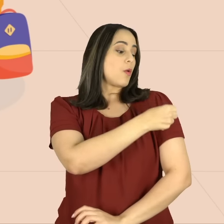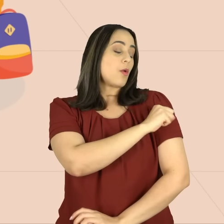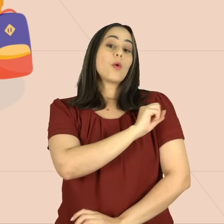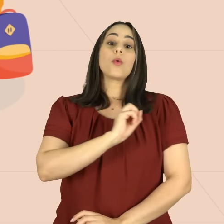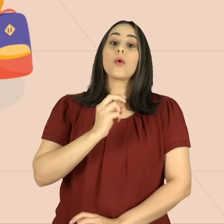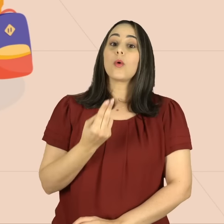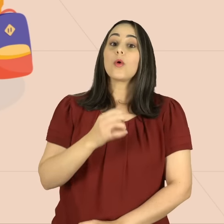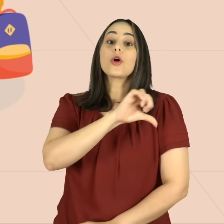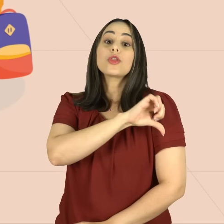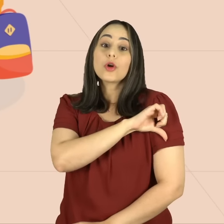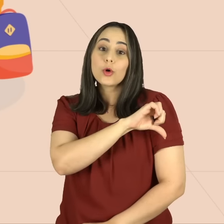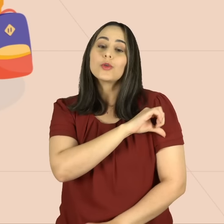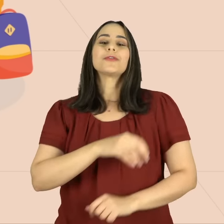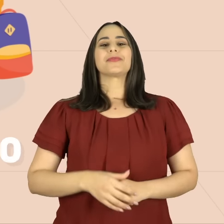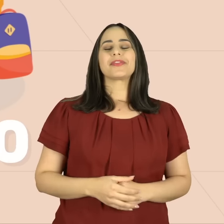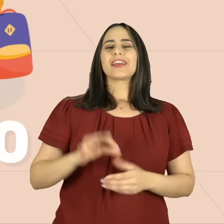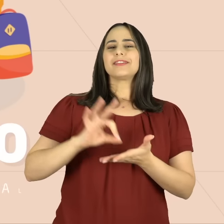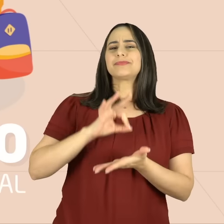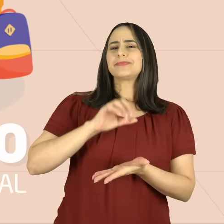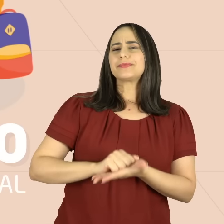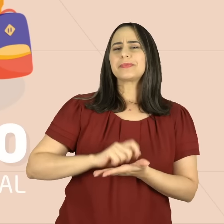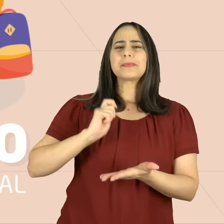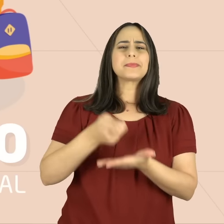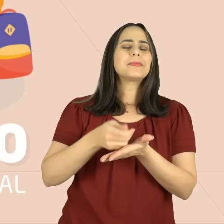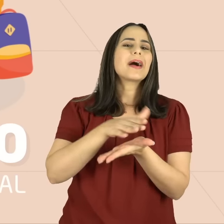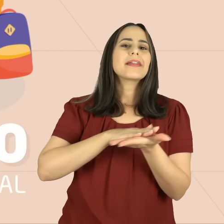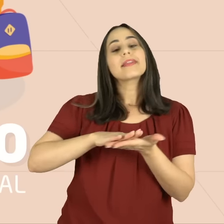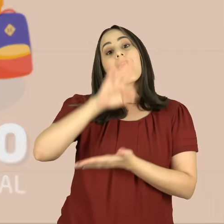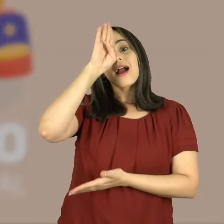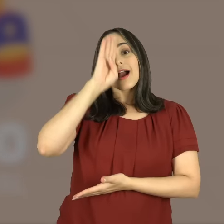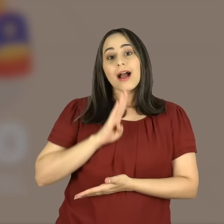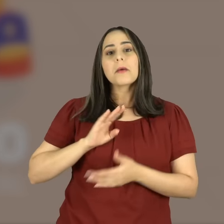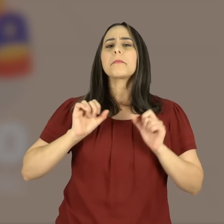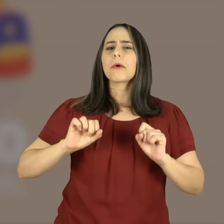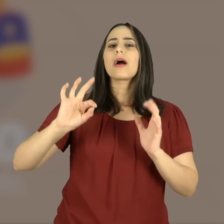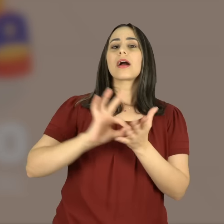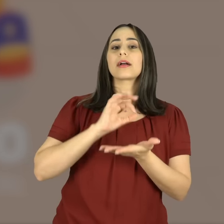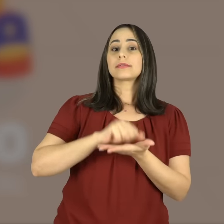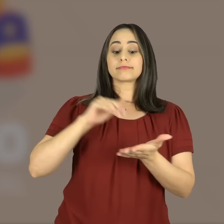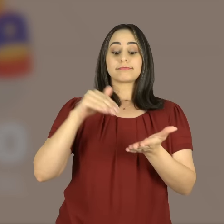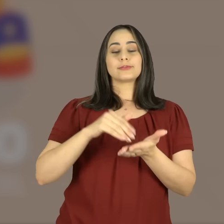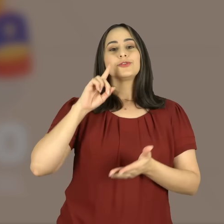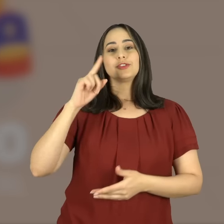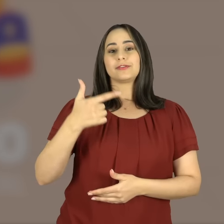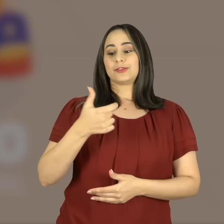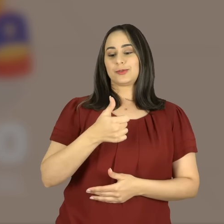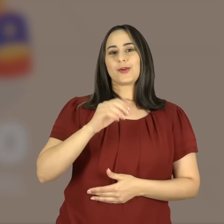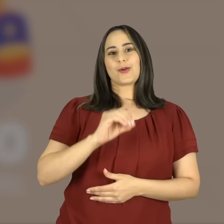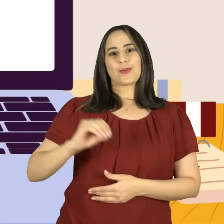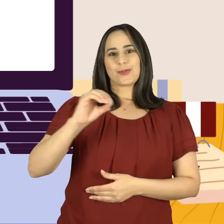Fundamental II, oitavo e nono ano. As inscrições são totalmente gratuitas e vão até 21 de outubro.